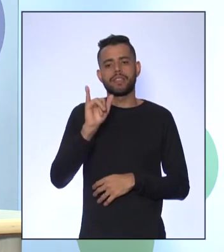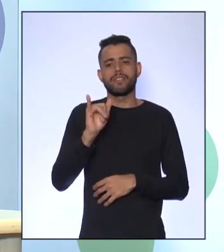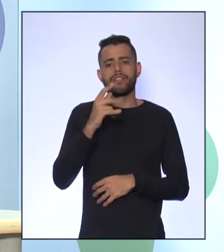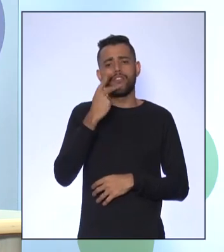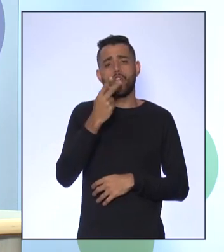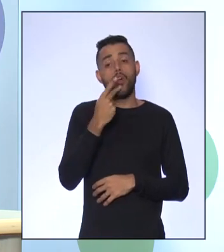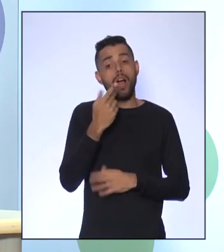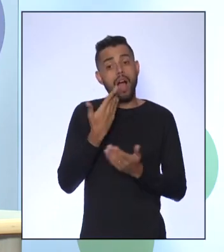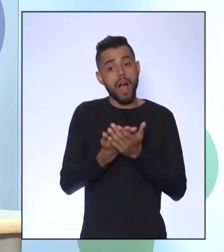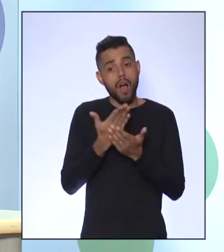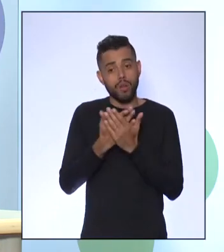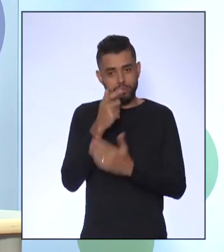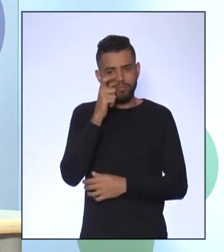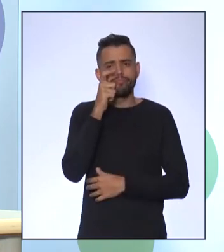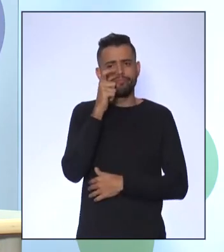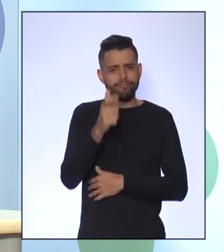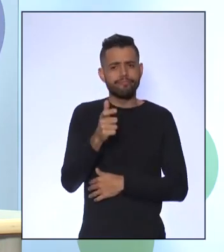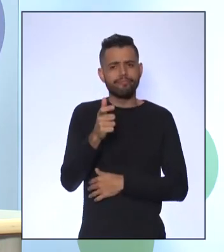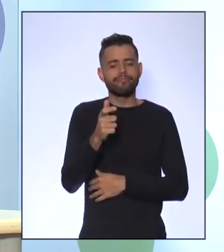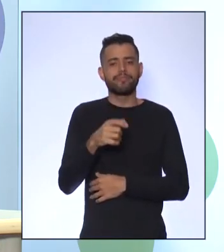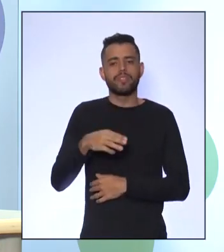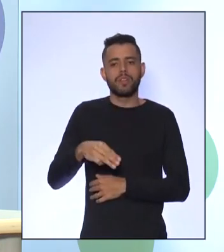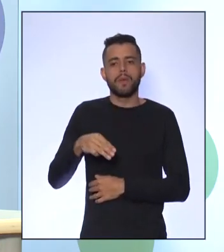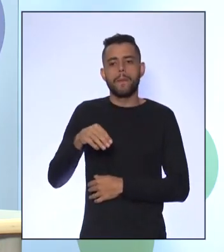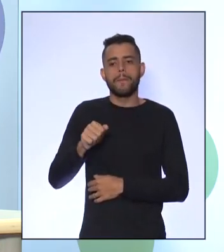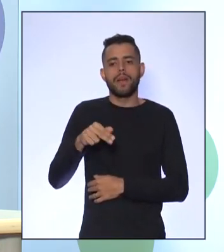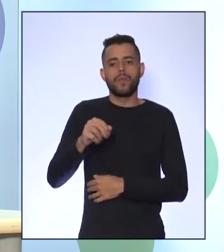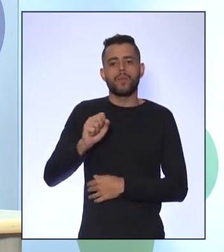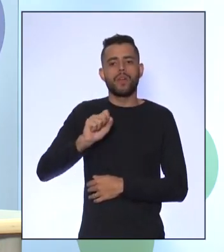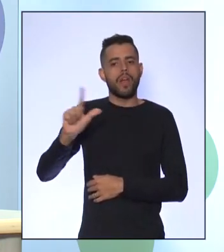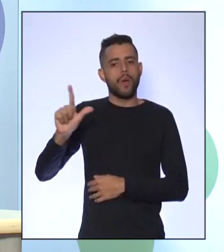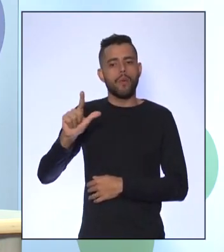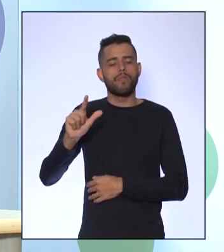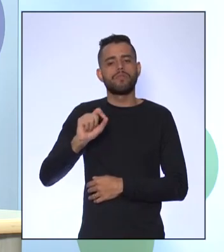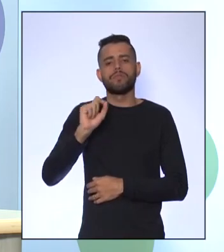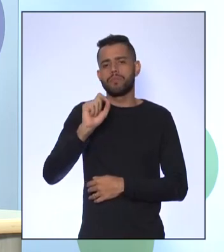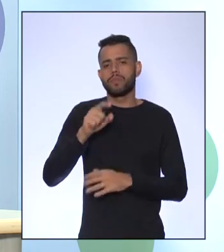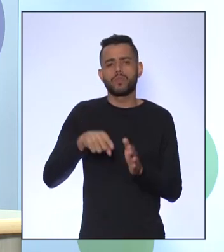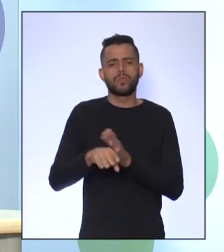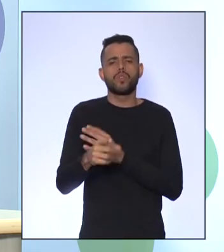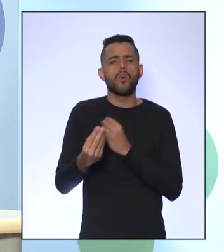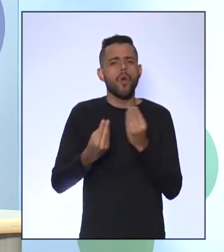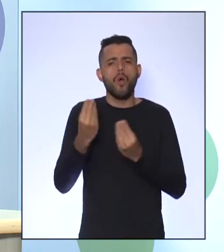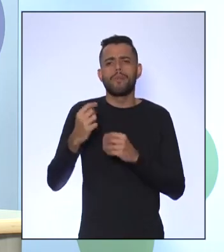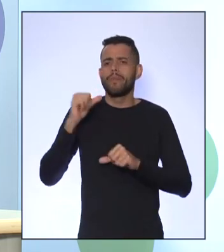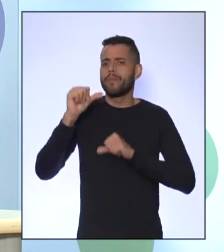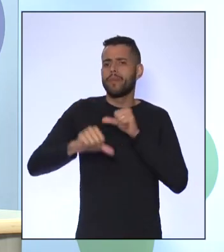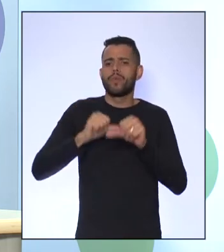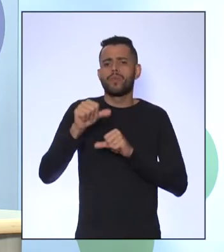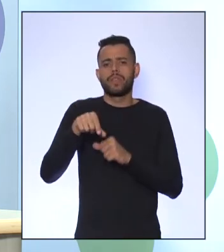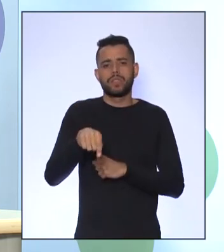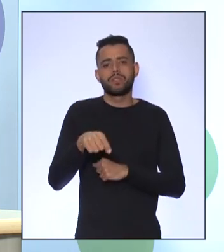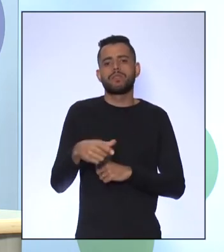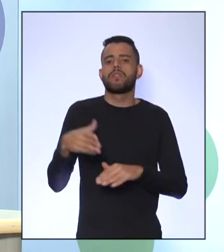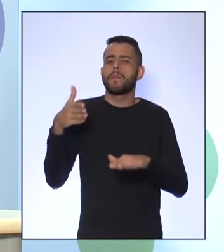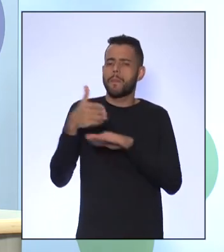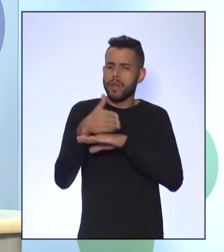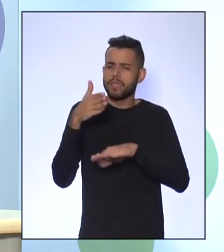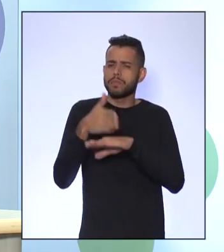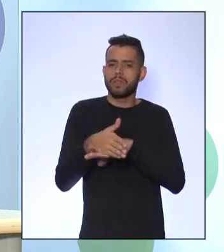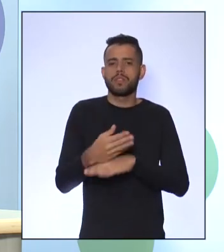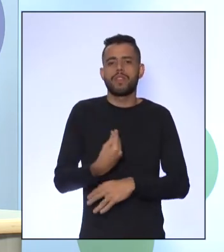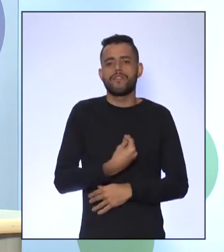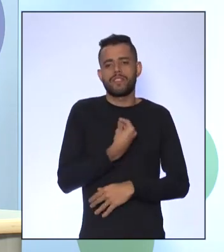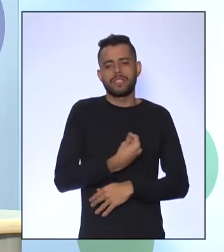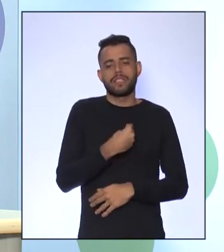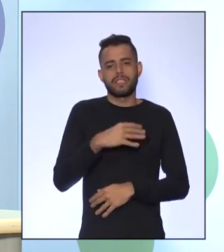bem interessante. E o Manuel Pereira pergunta, como muda tudo isso, participando da vida